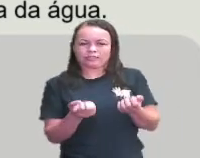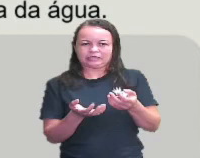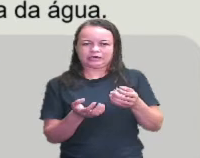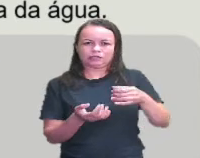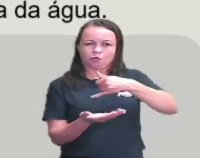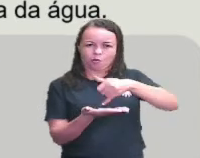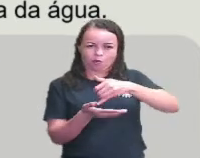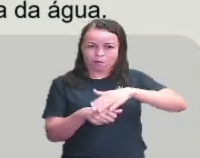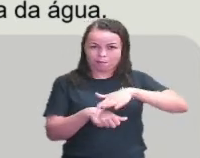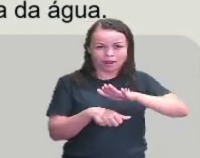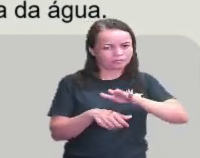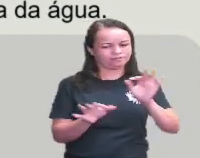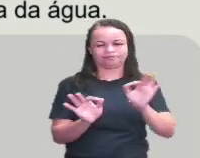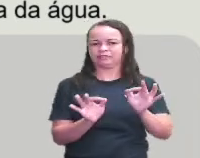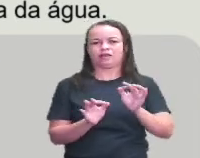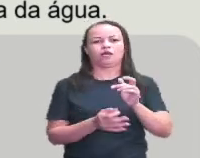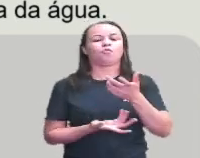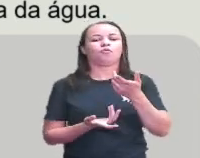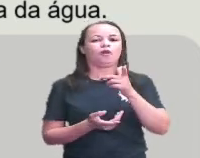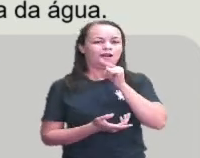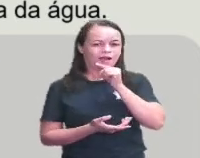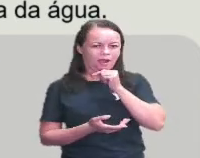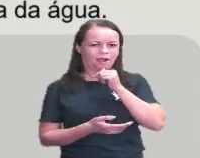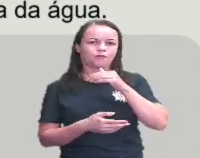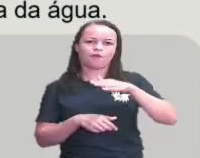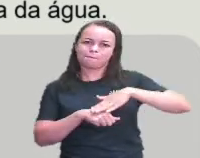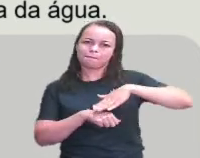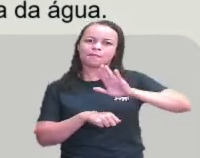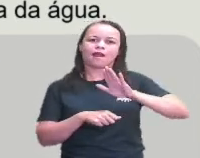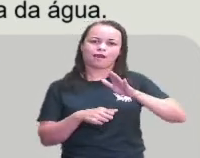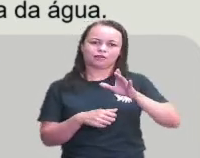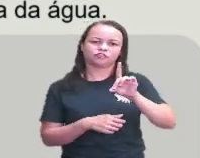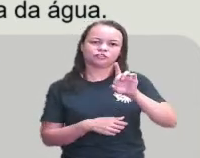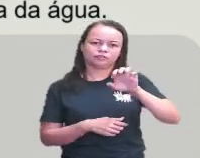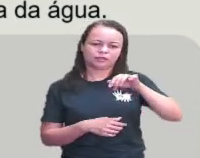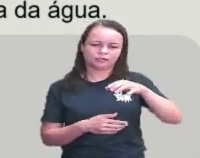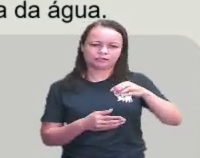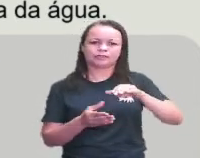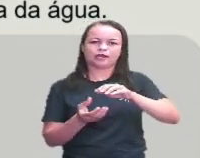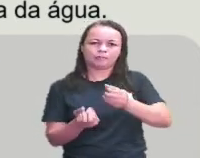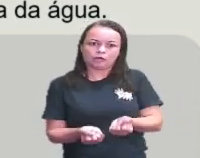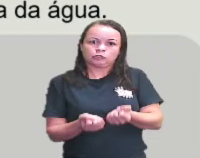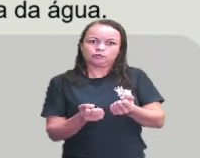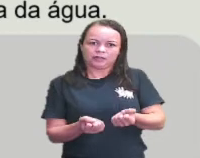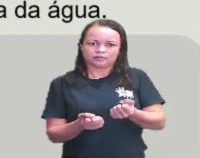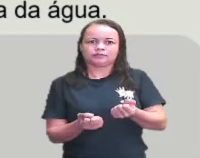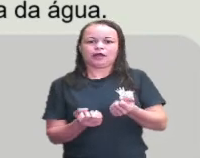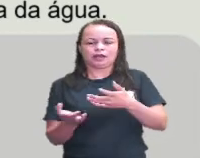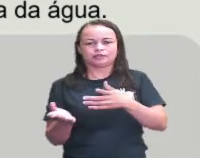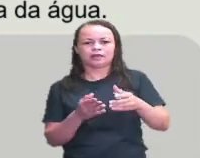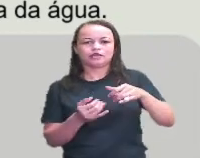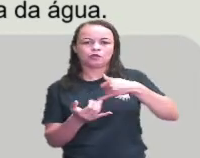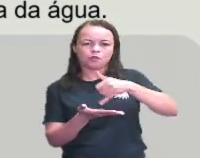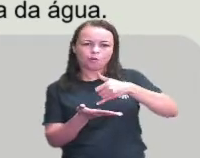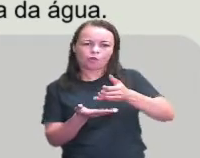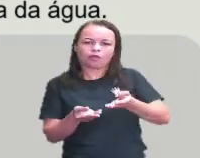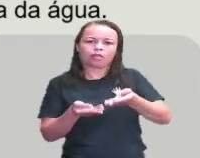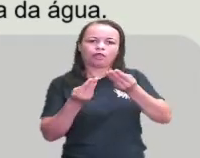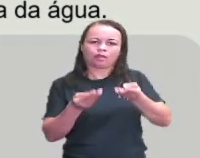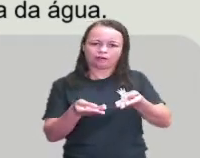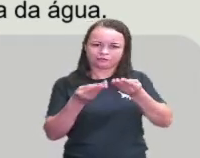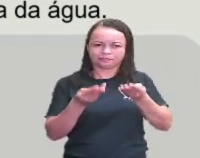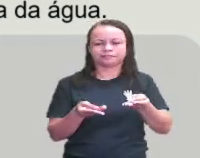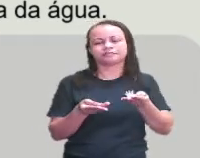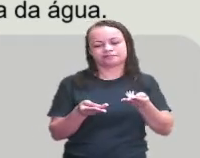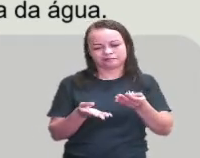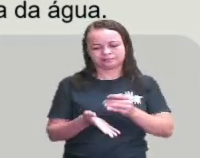Não, a água é mais densa do que o óleo, mesmo que ela não possua a mesma textura. Além disso, a água é mais densa